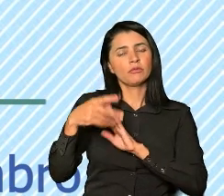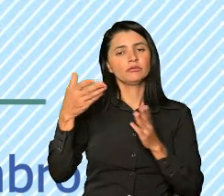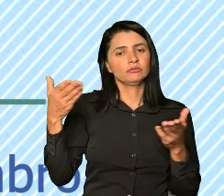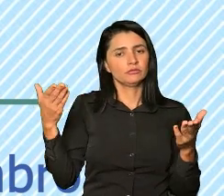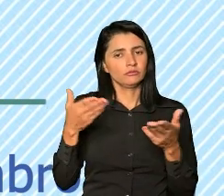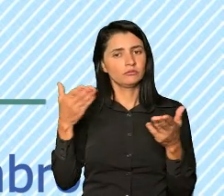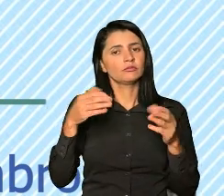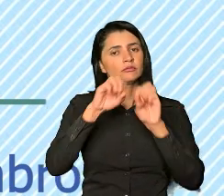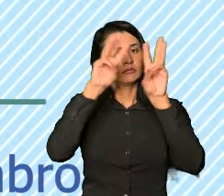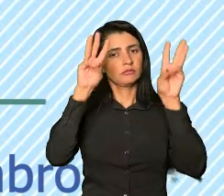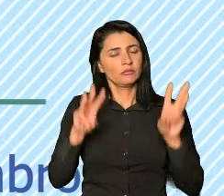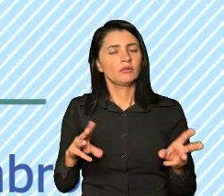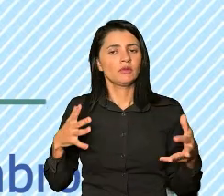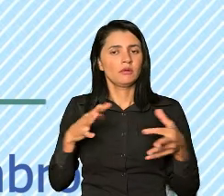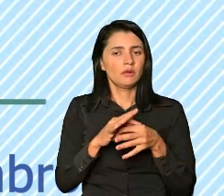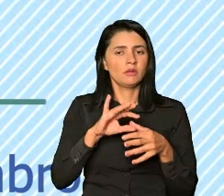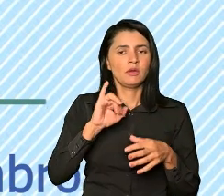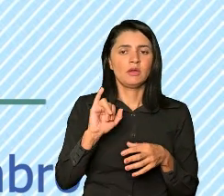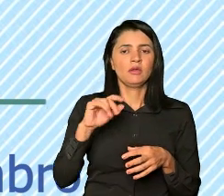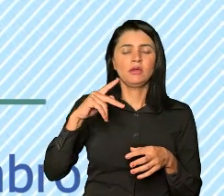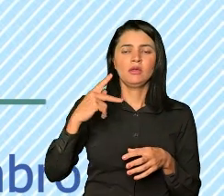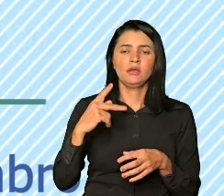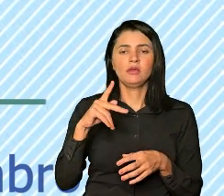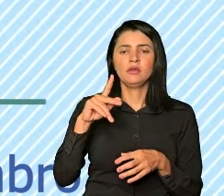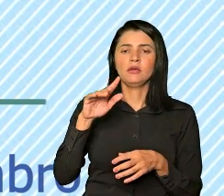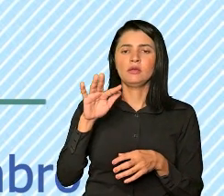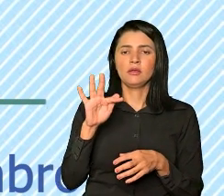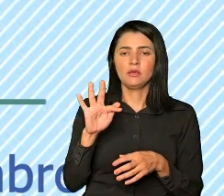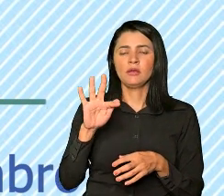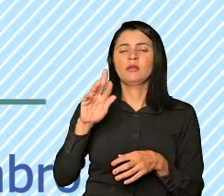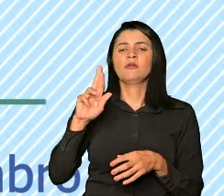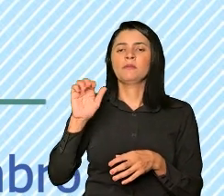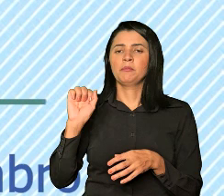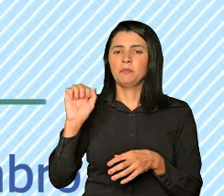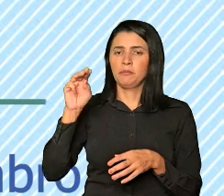museu vinculado ao IBRAM, Instituto Brasileiro de Museus. Então, nessa